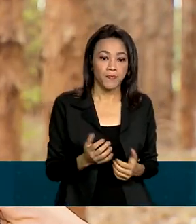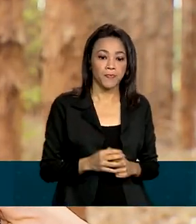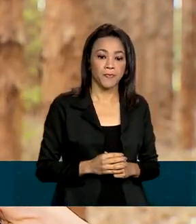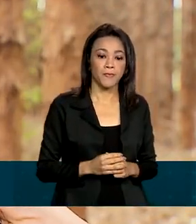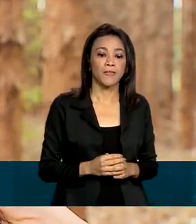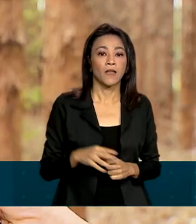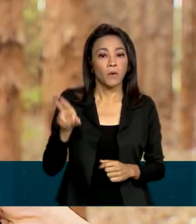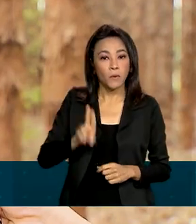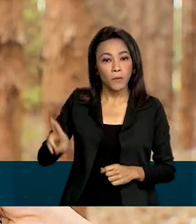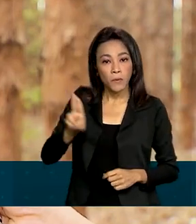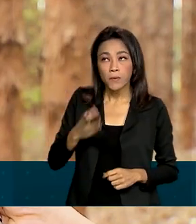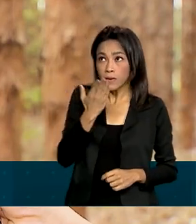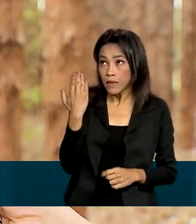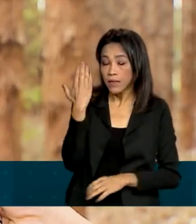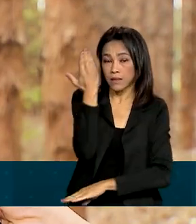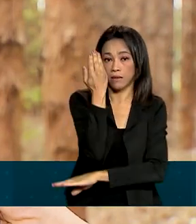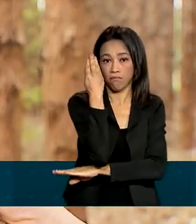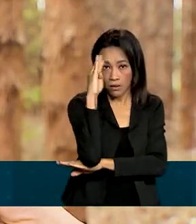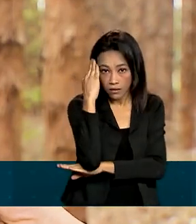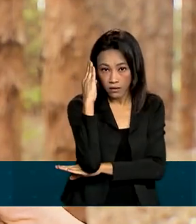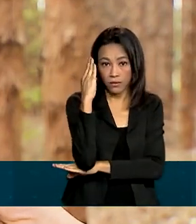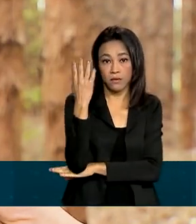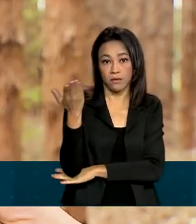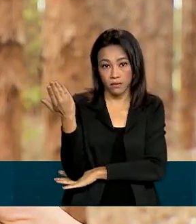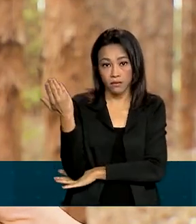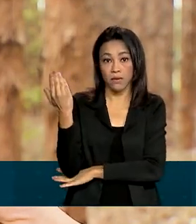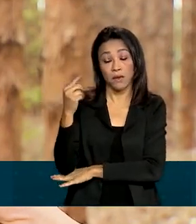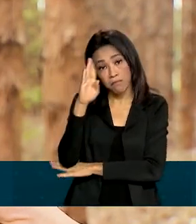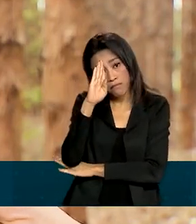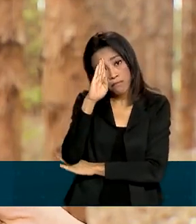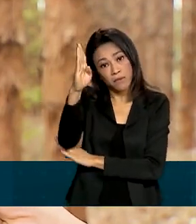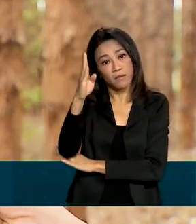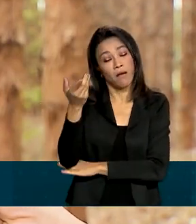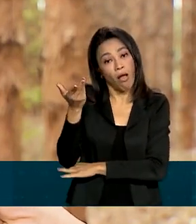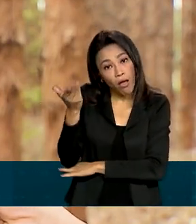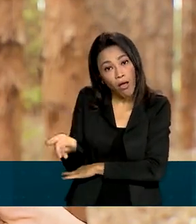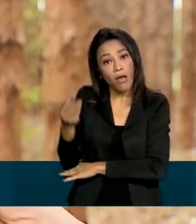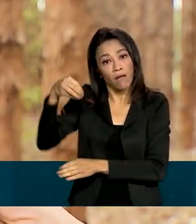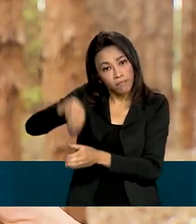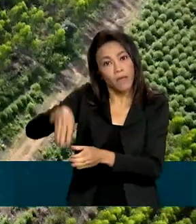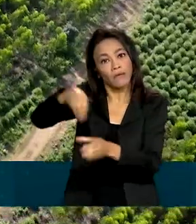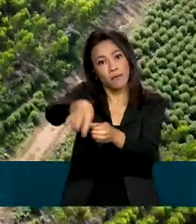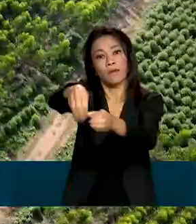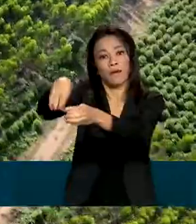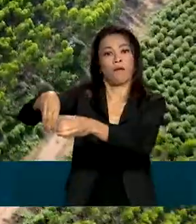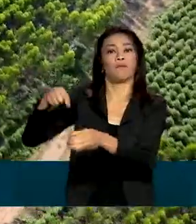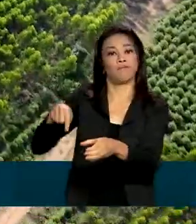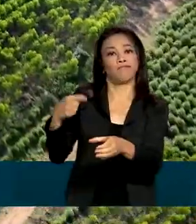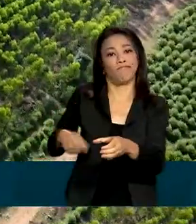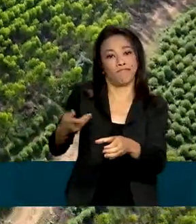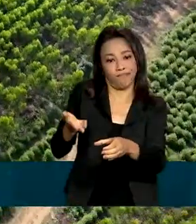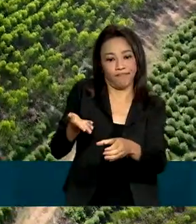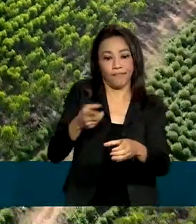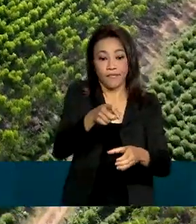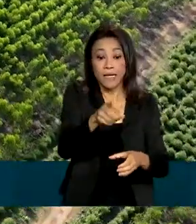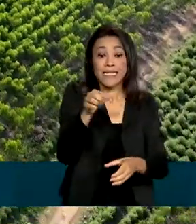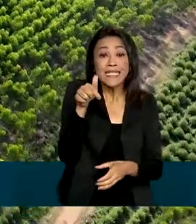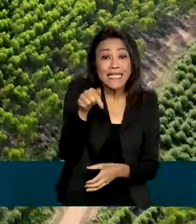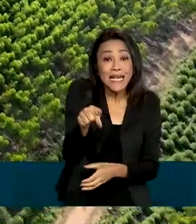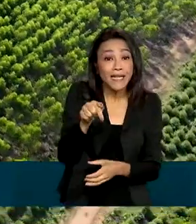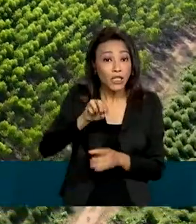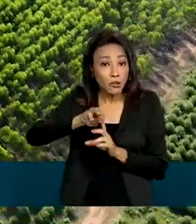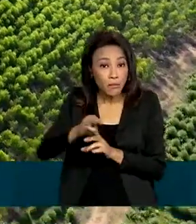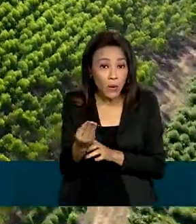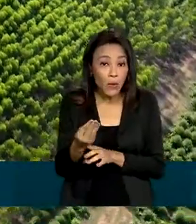utilização de madeira a principal fonte tem que ser Floresta plantada são 7 milhões e 300